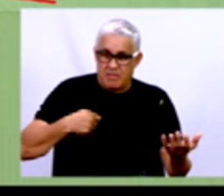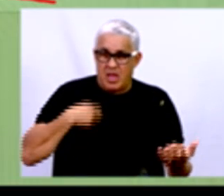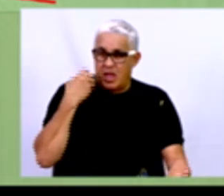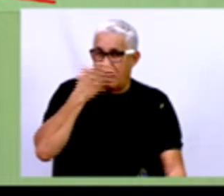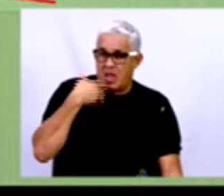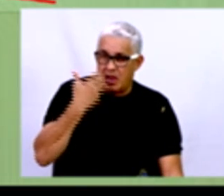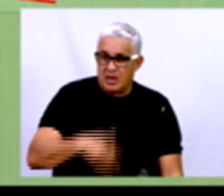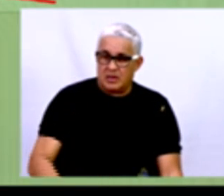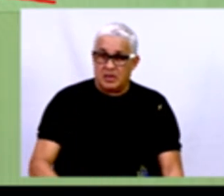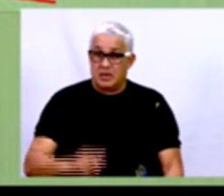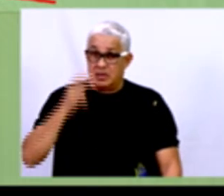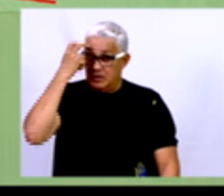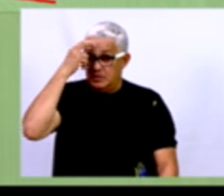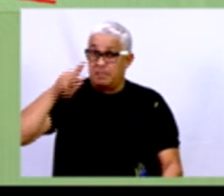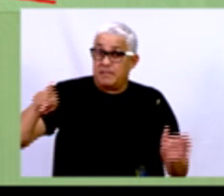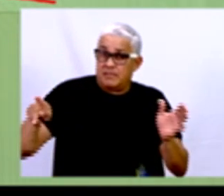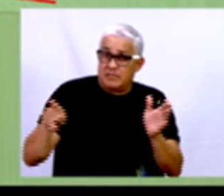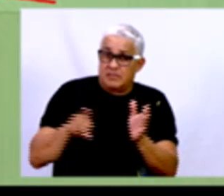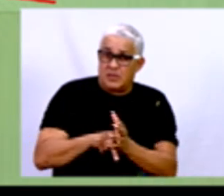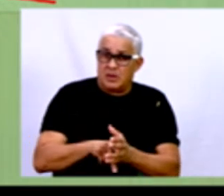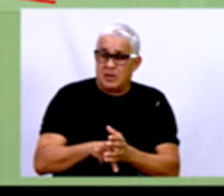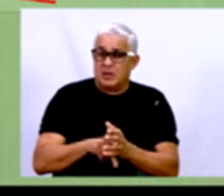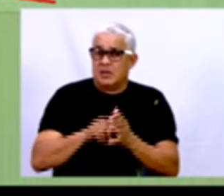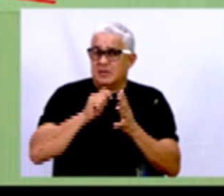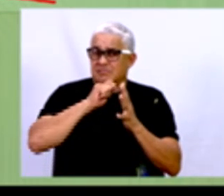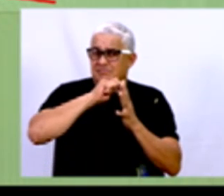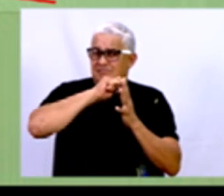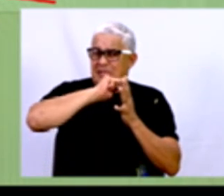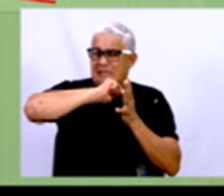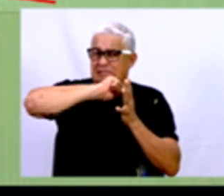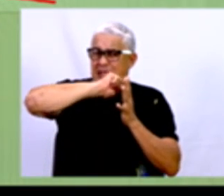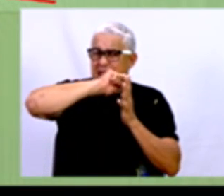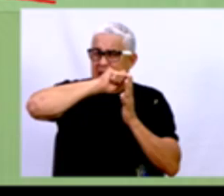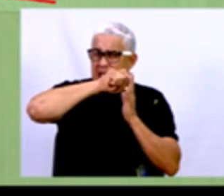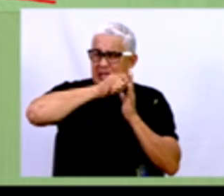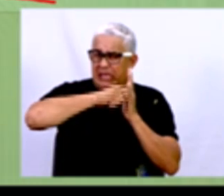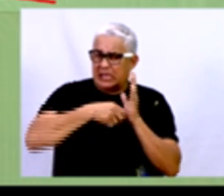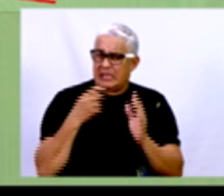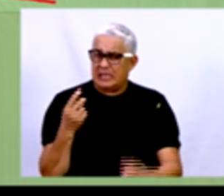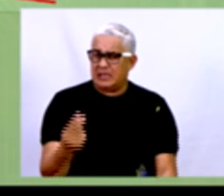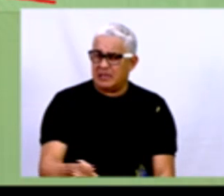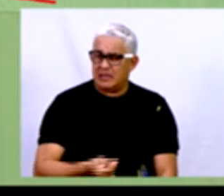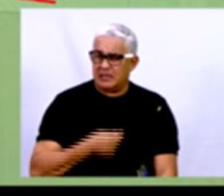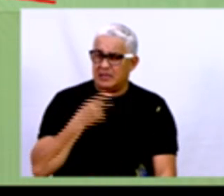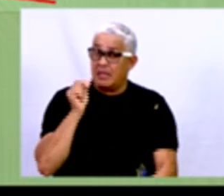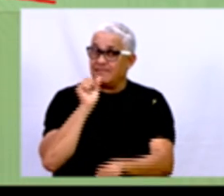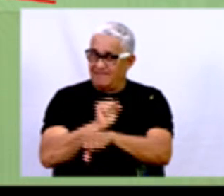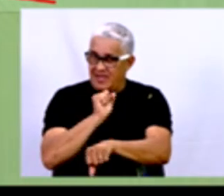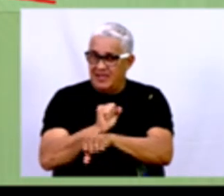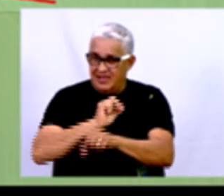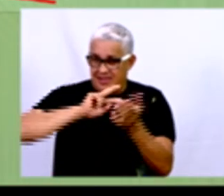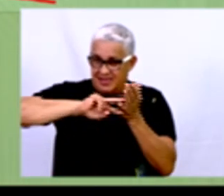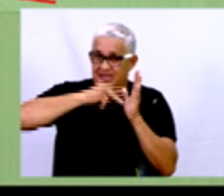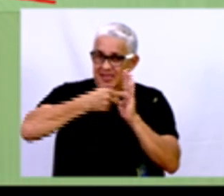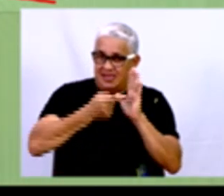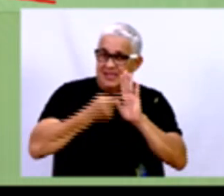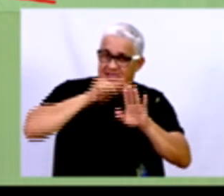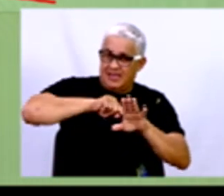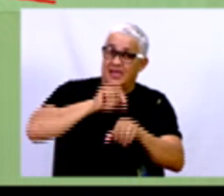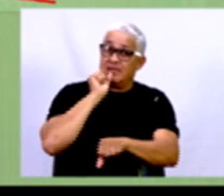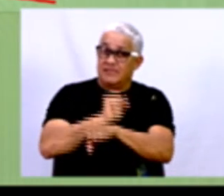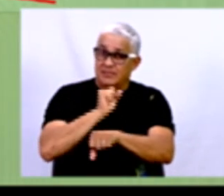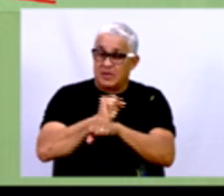cultura. Eles ficavam longos meses debaixo do balaio, ou seja, eles ficavam esperando. E essa espera